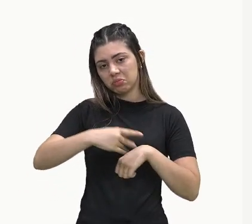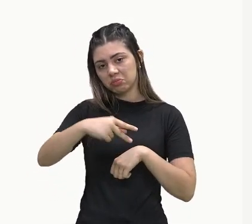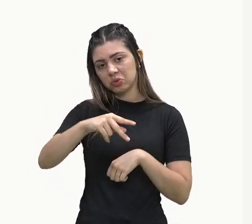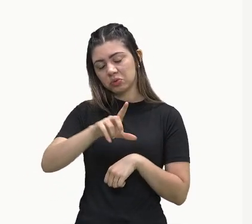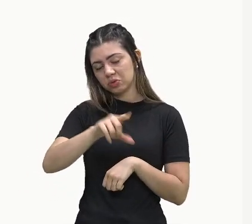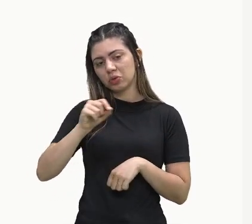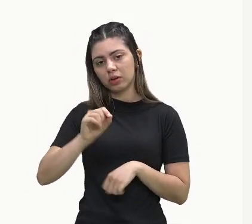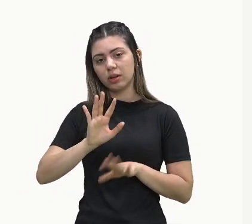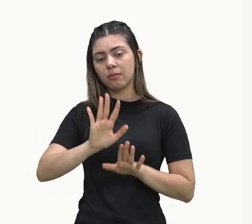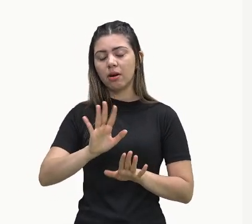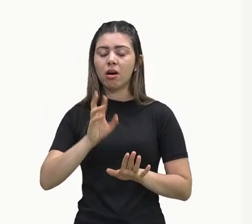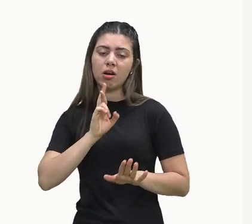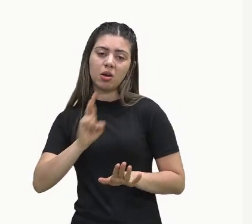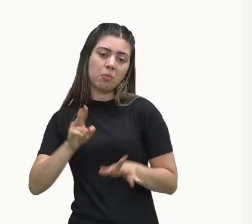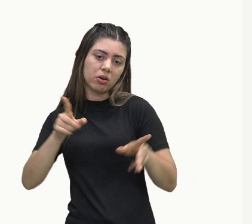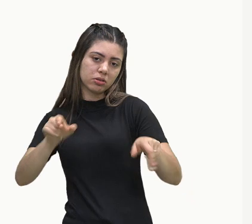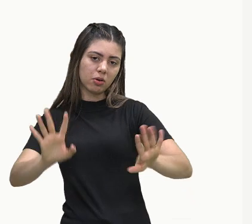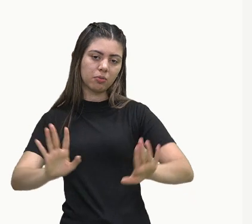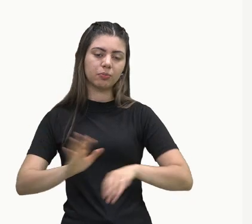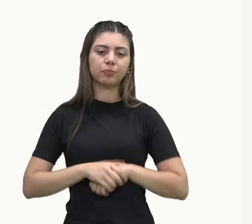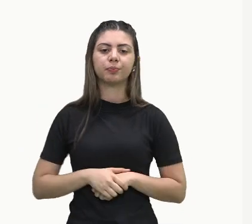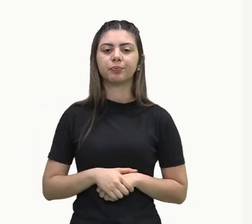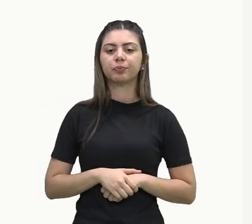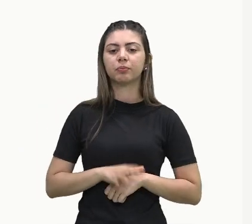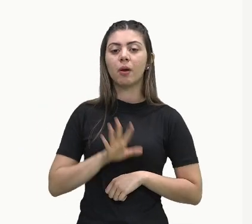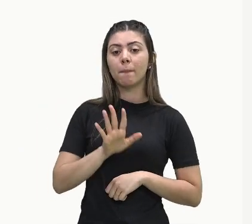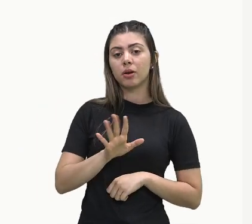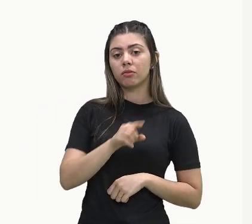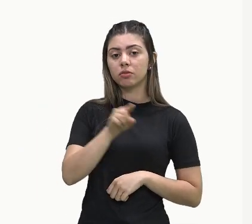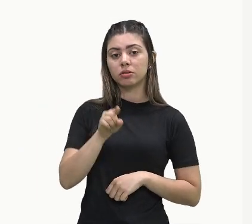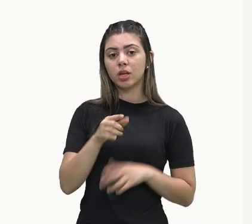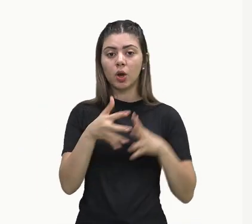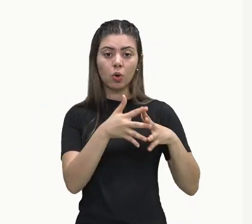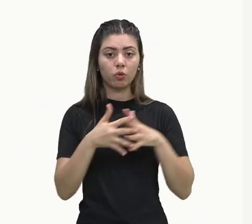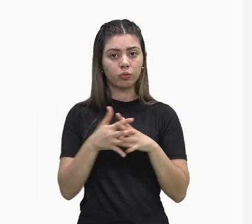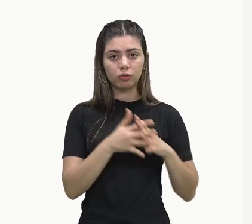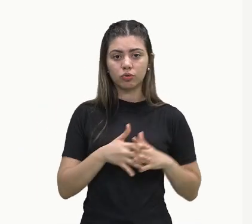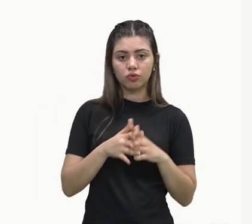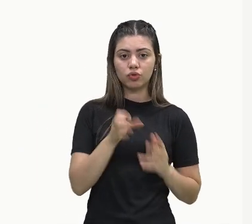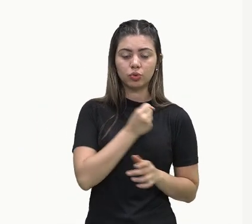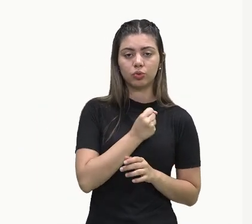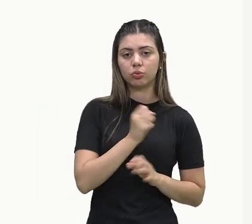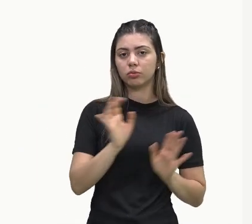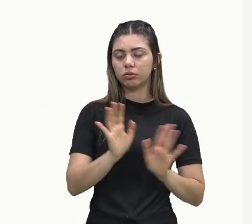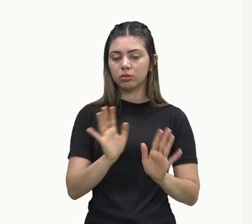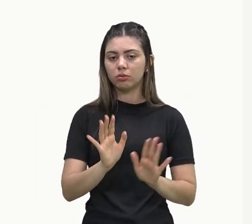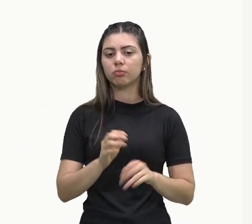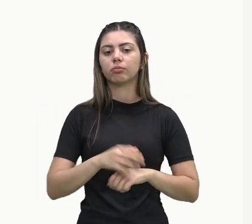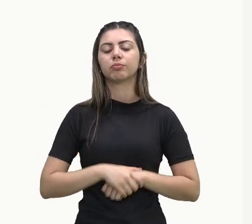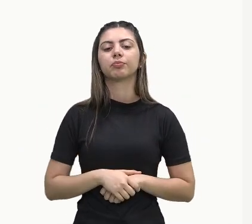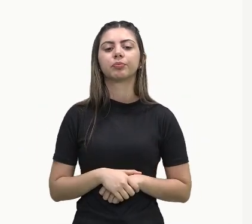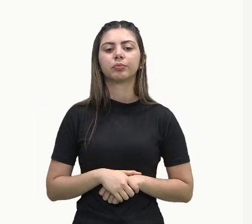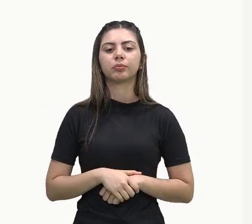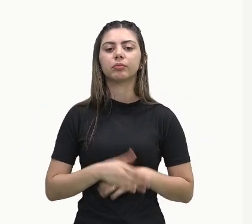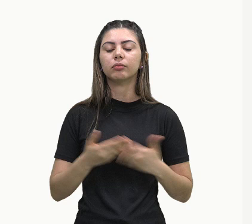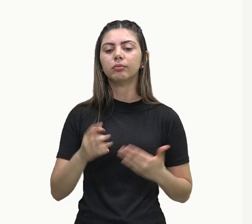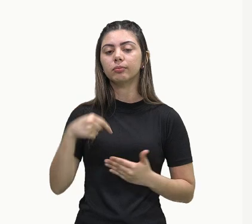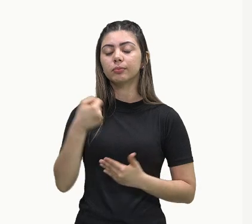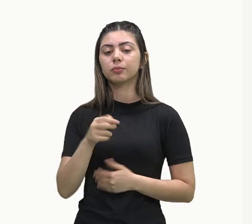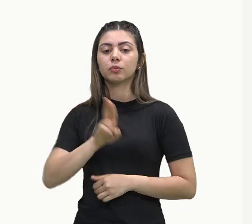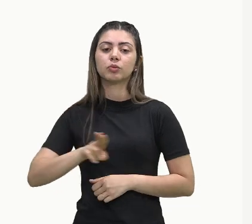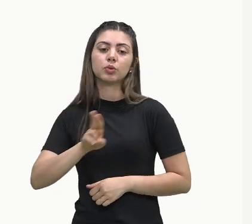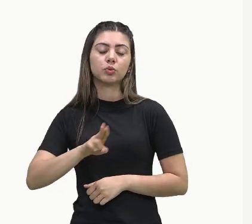mesmo resultado certo só não pode confundir os valores na hora de calcular então se nós vamos utilizar o ponto